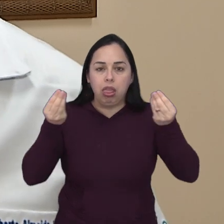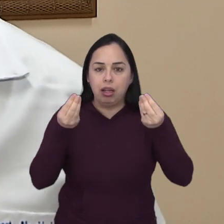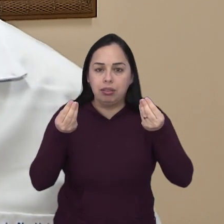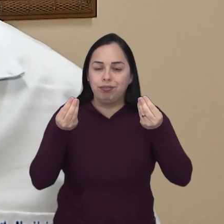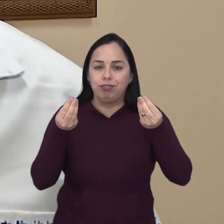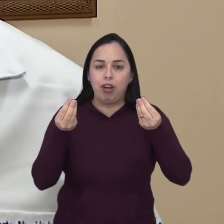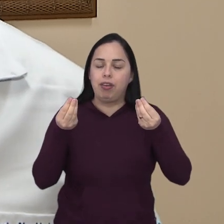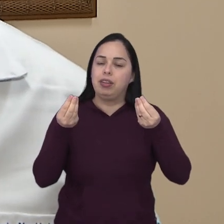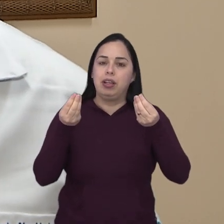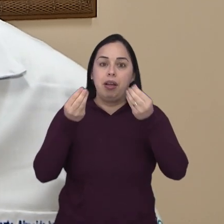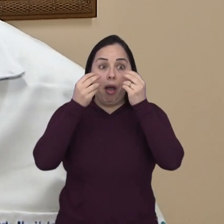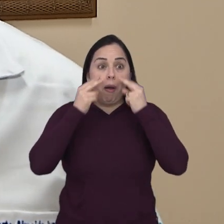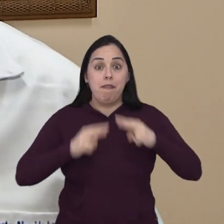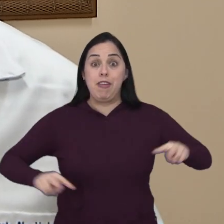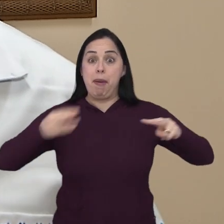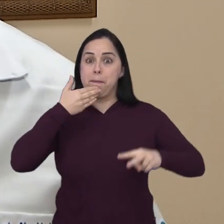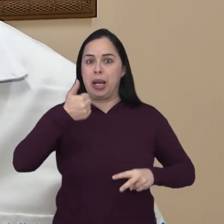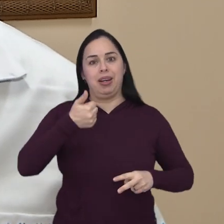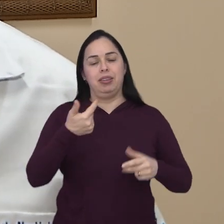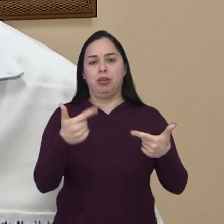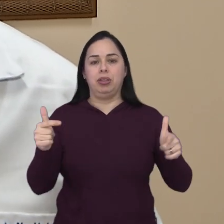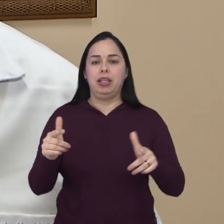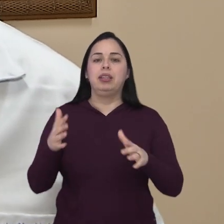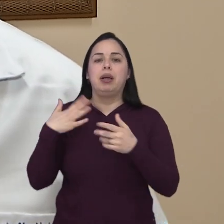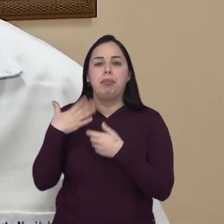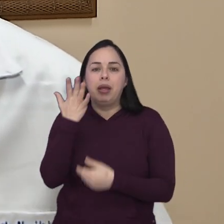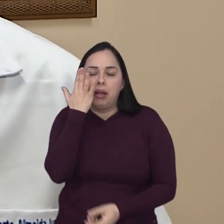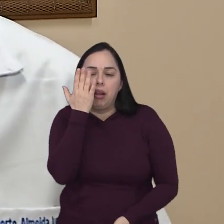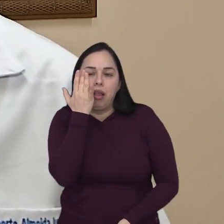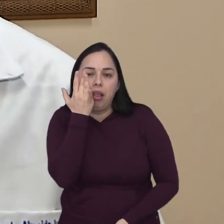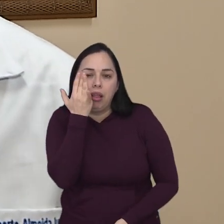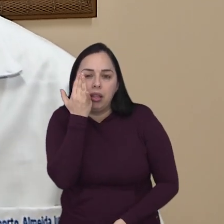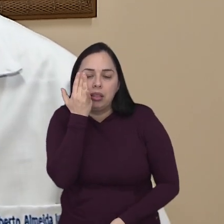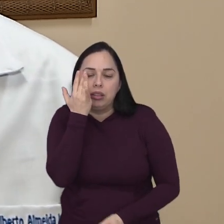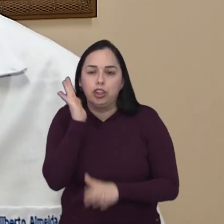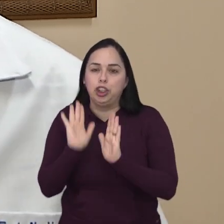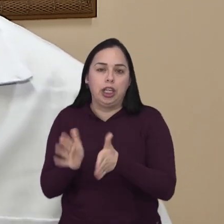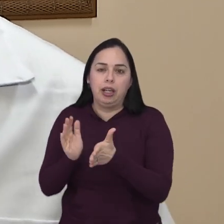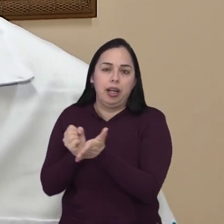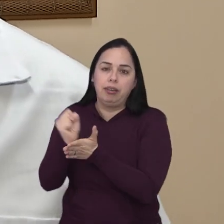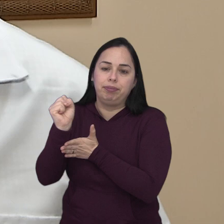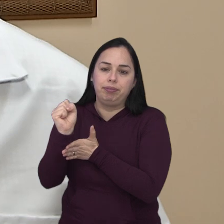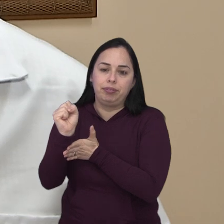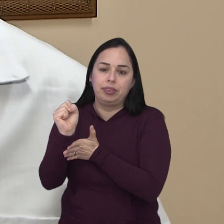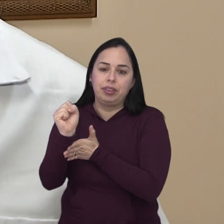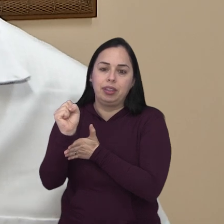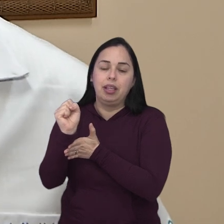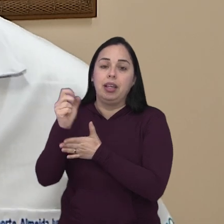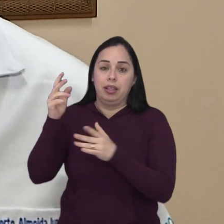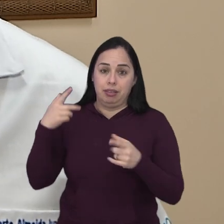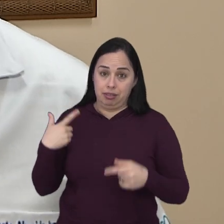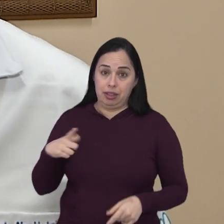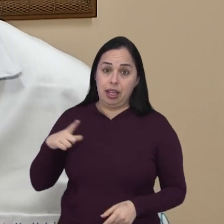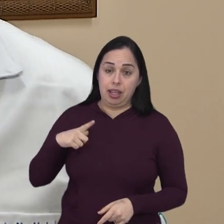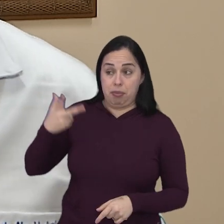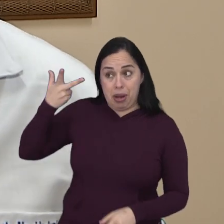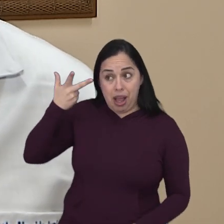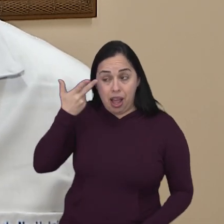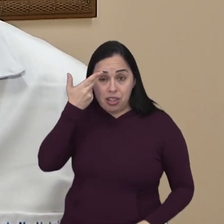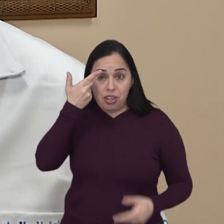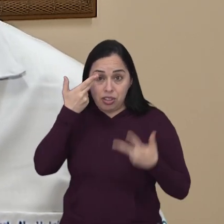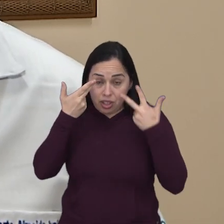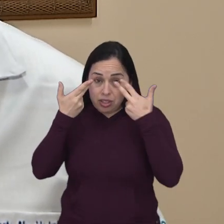visão e infelizmente não retorna mais. Além de outras doenças como catarata, por exemplo, uma catarata muito avançada tem uma cirurgia